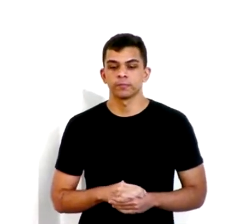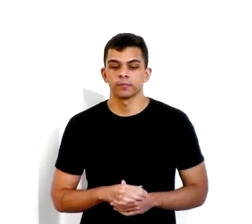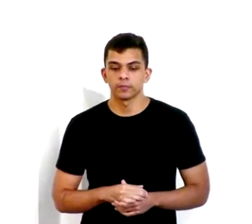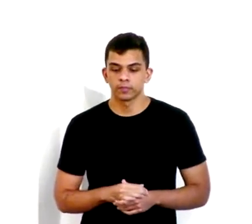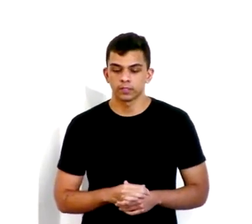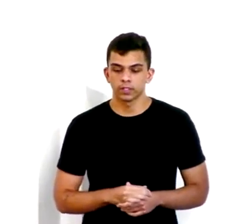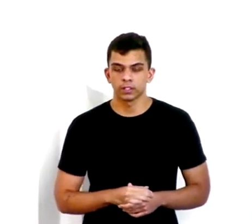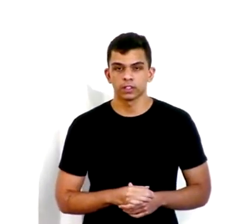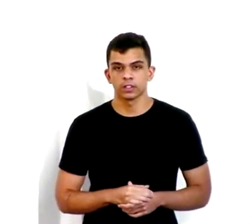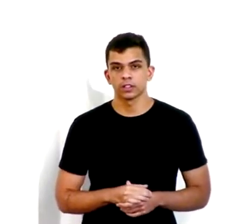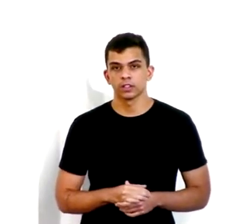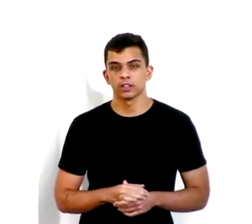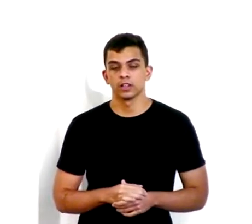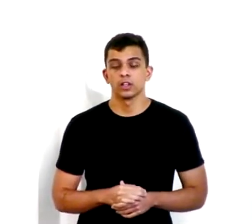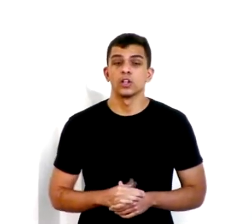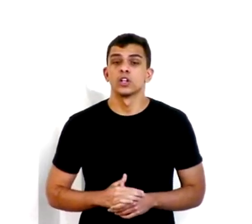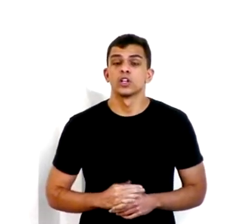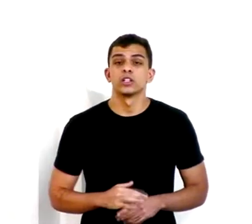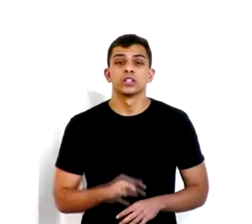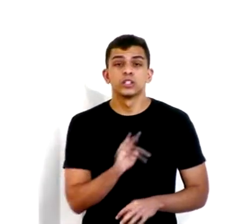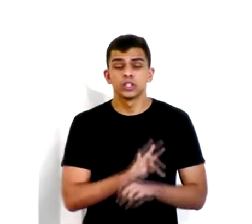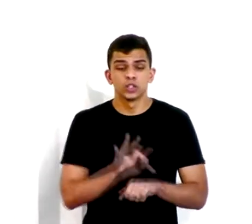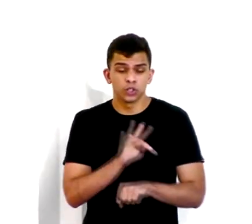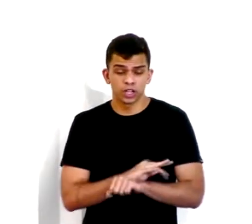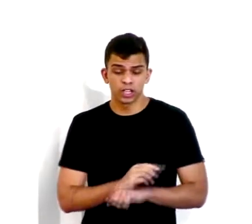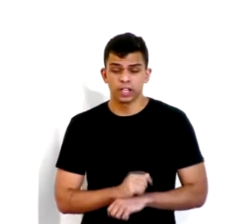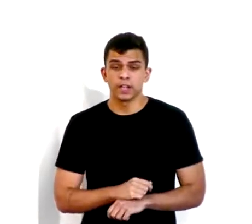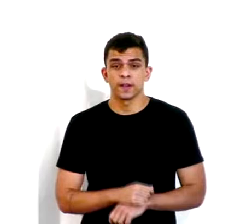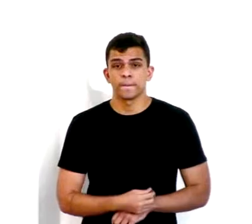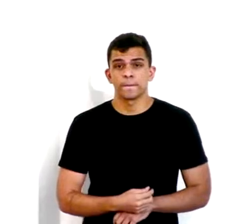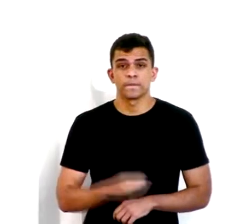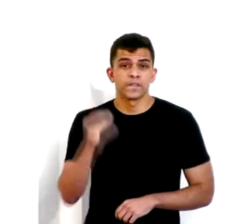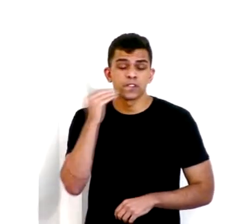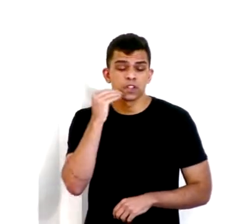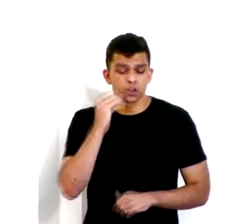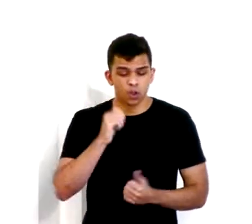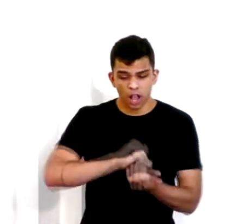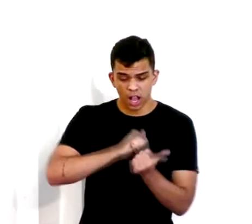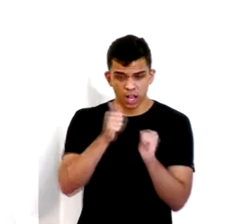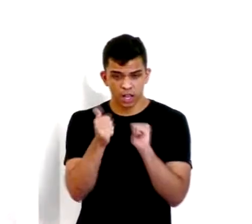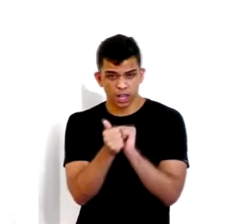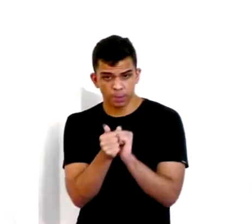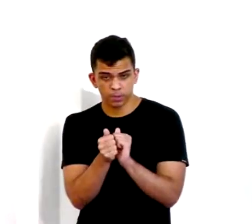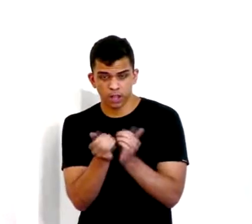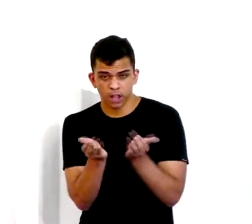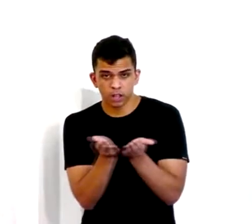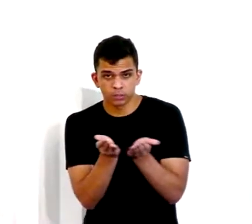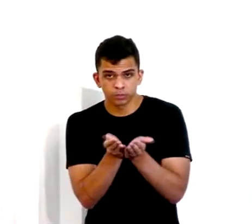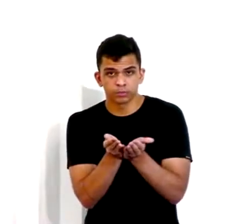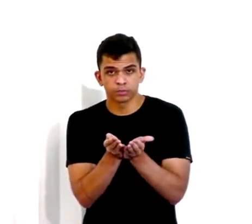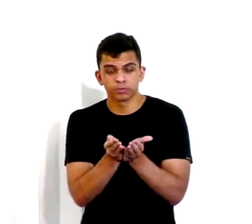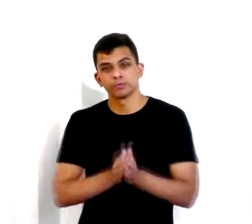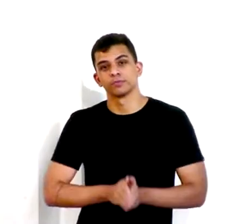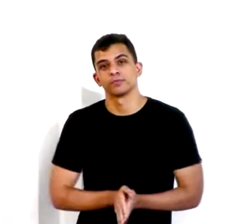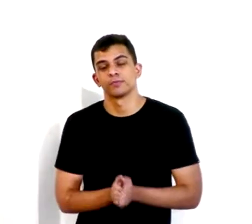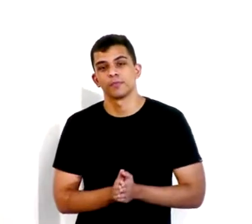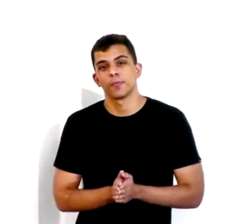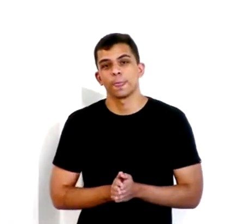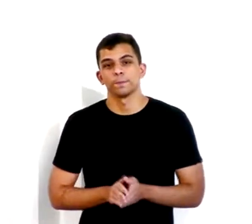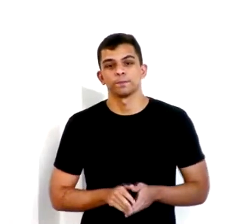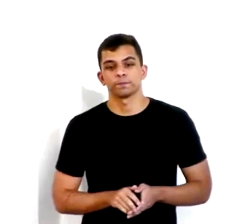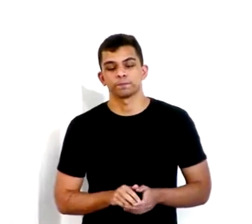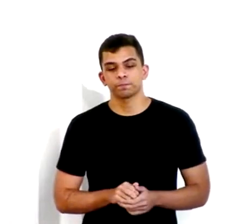por vezes, adaptar a mensagem do Evangelho ao homem moderno. O século